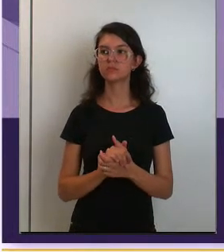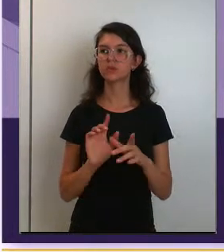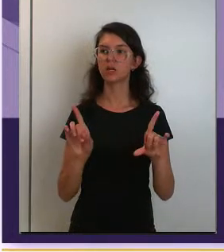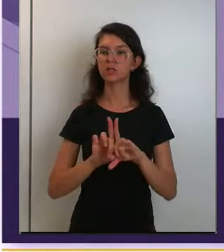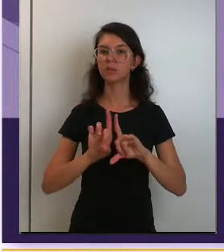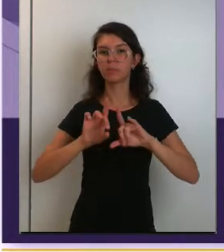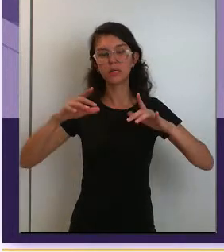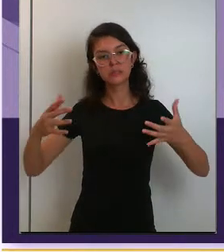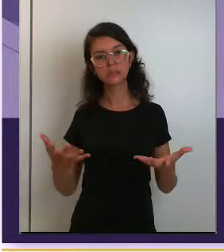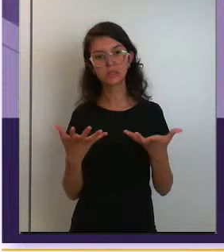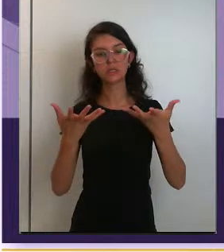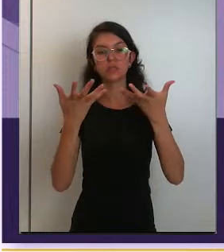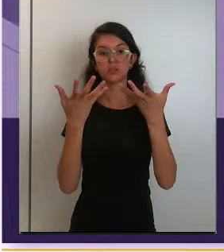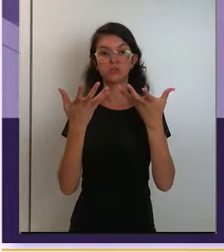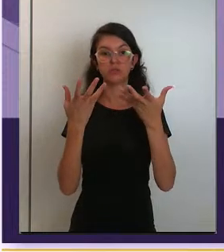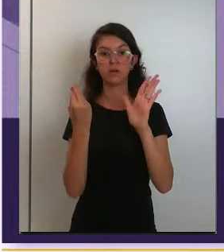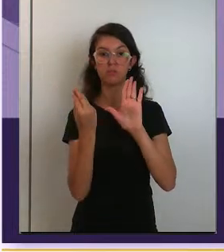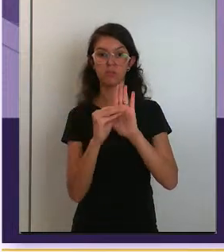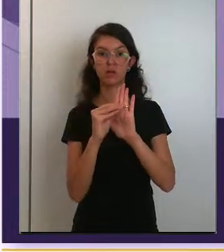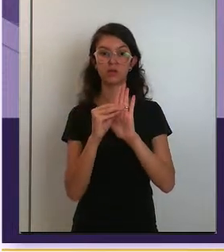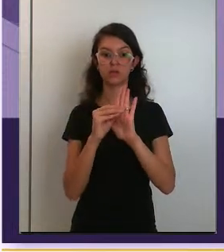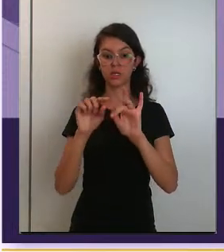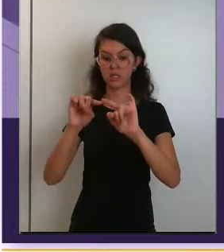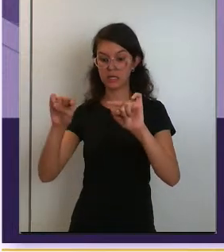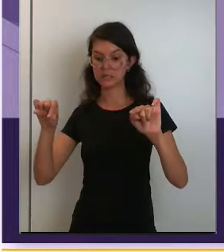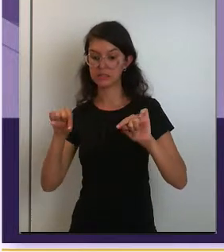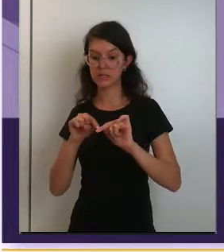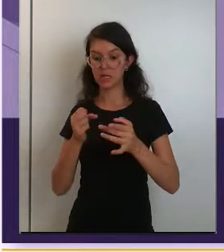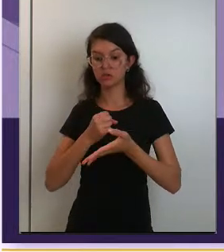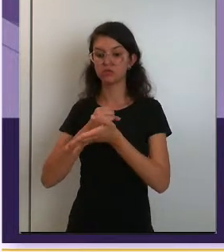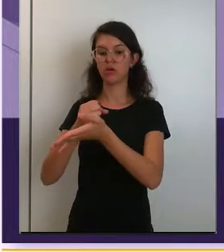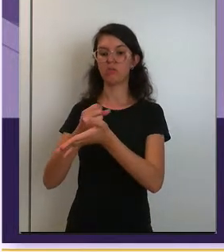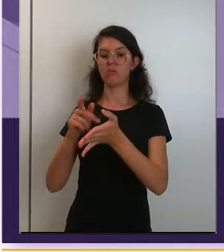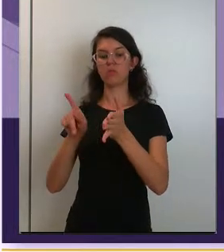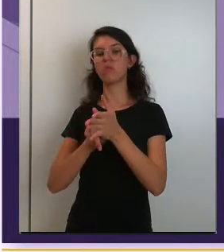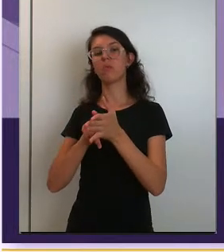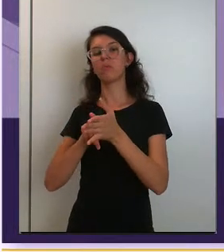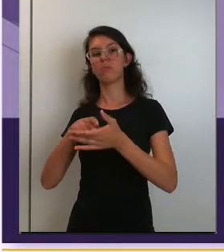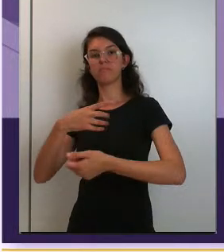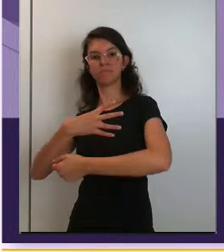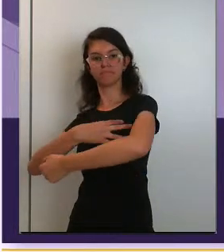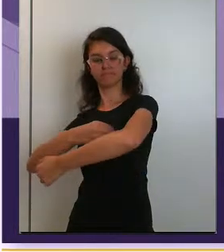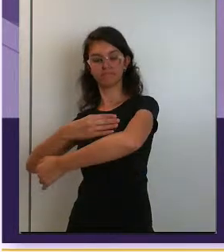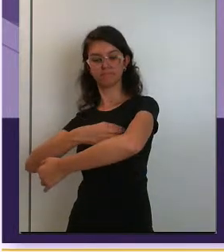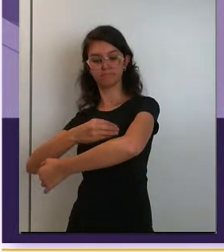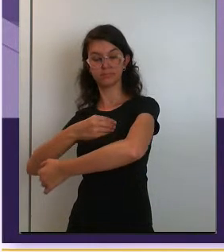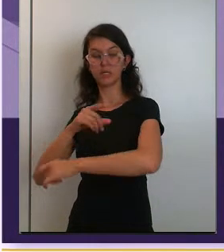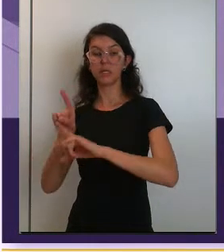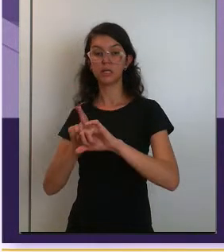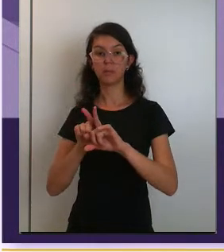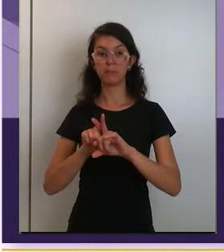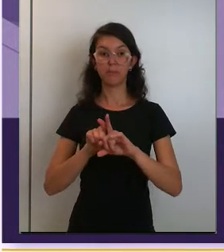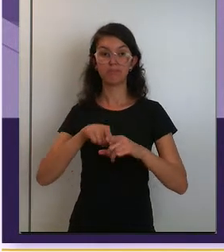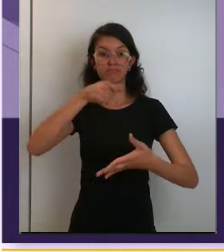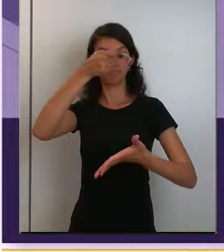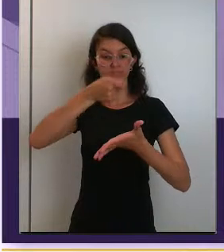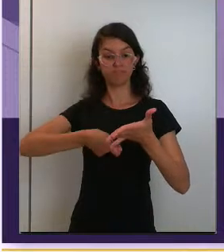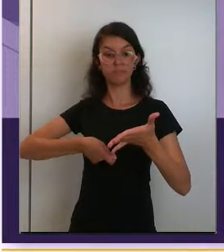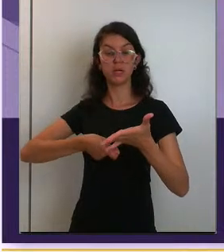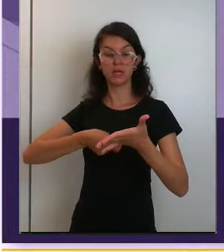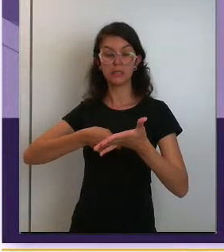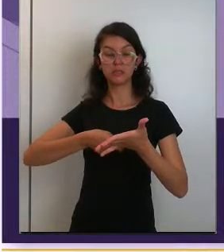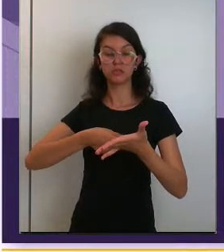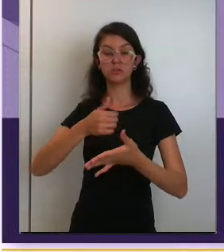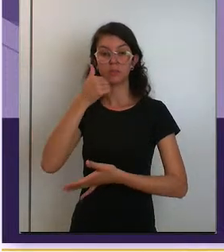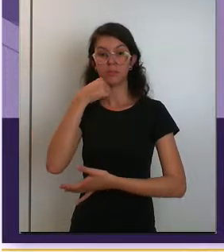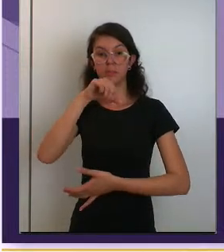incentivar a implementação de salas de apoio à amamentação, e garantir aí para as mães, até os